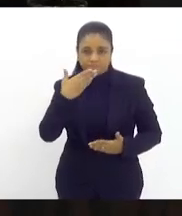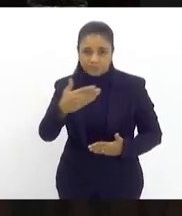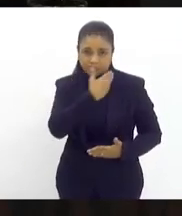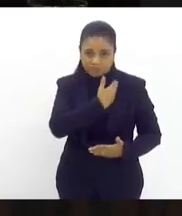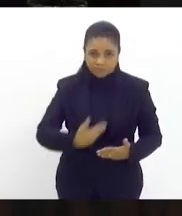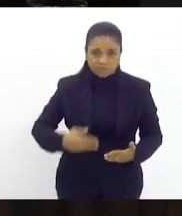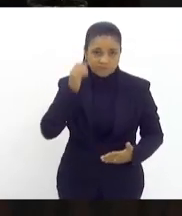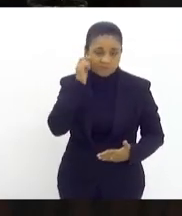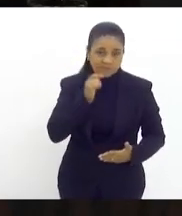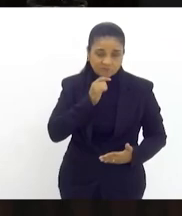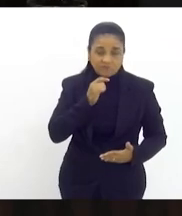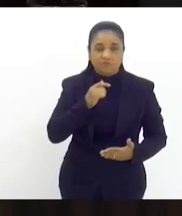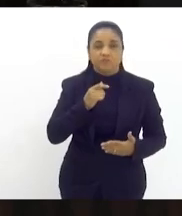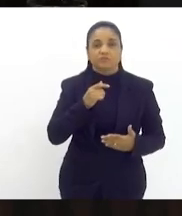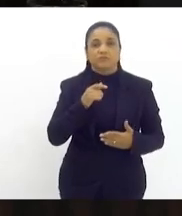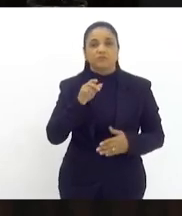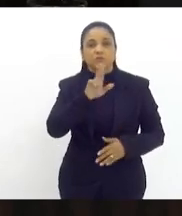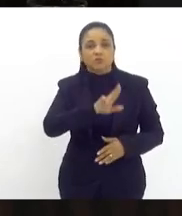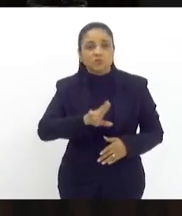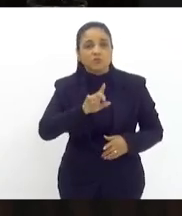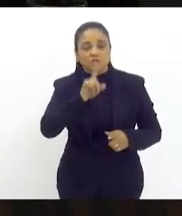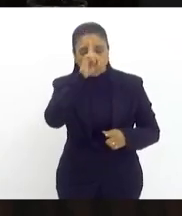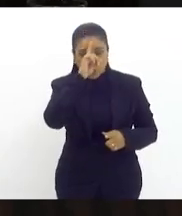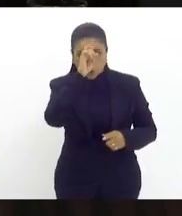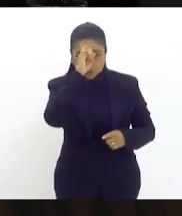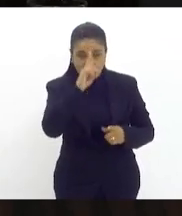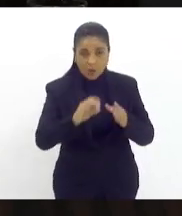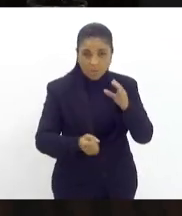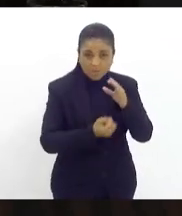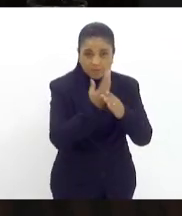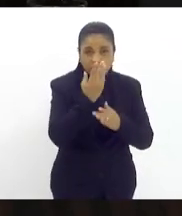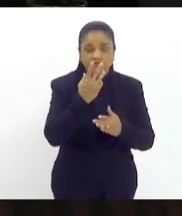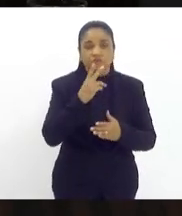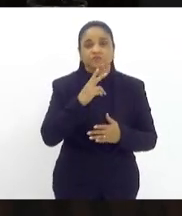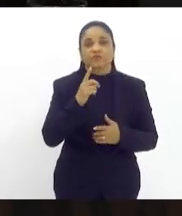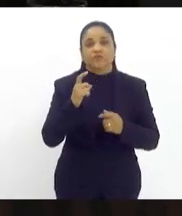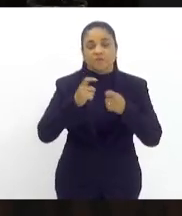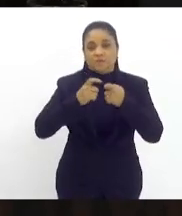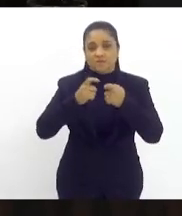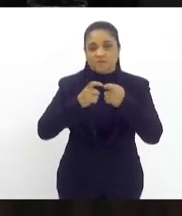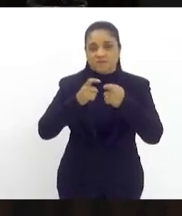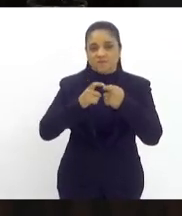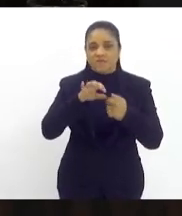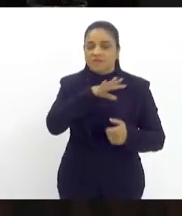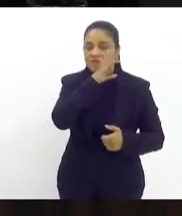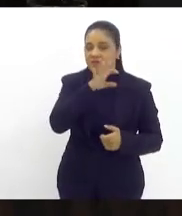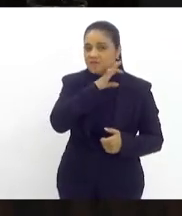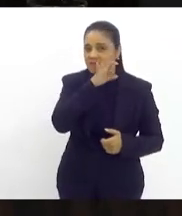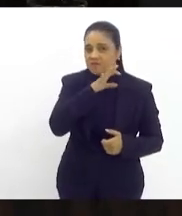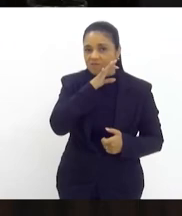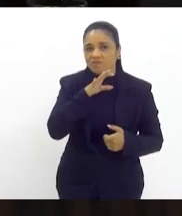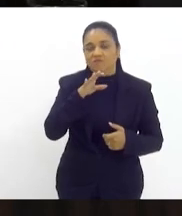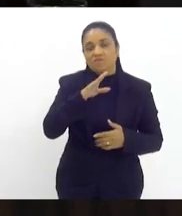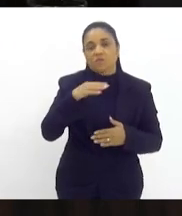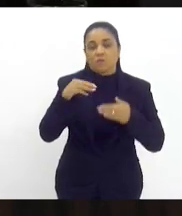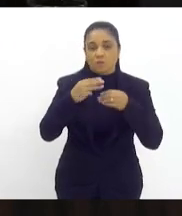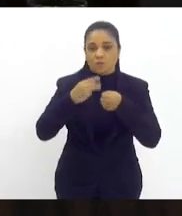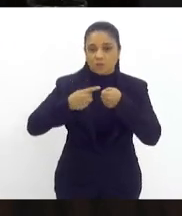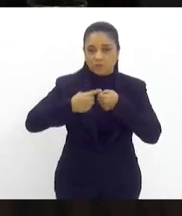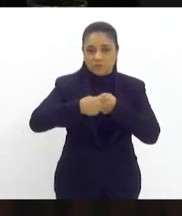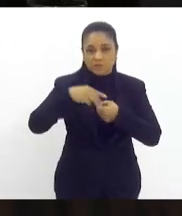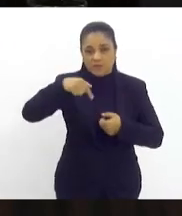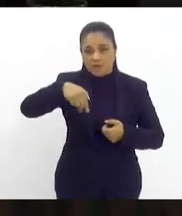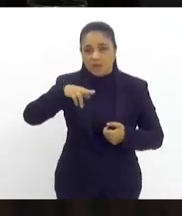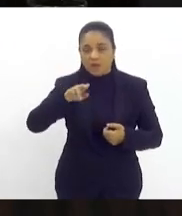Castro a instalação de um hospital veterinário estadual no município de Queimados parecer das comissões de